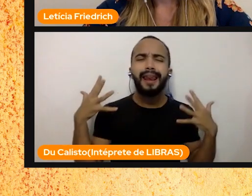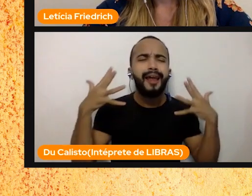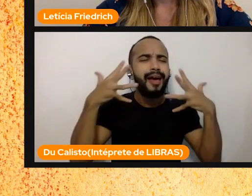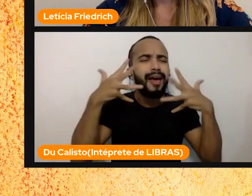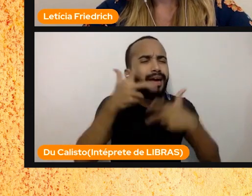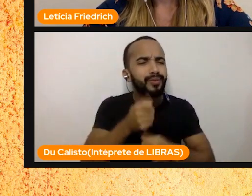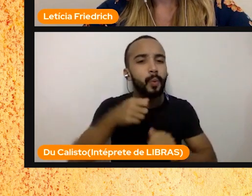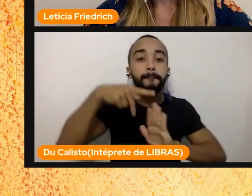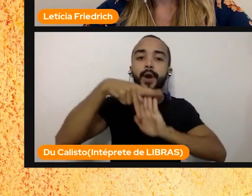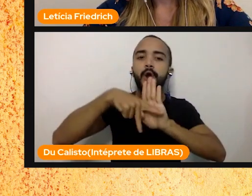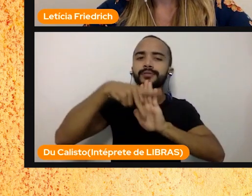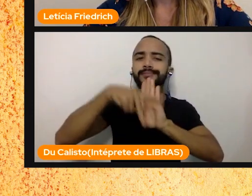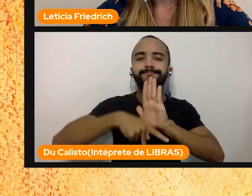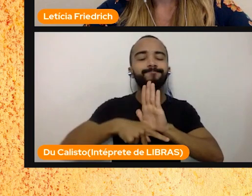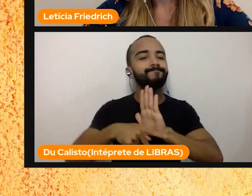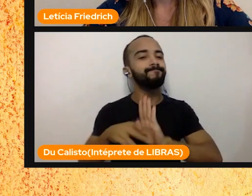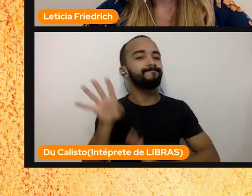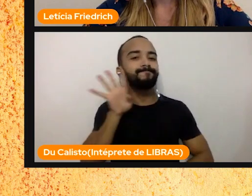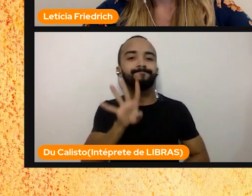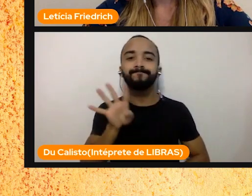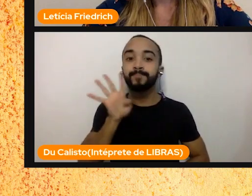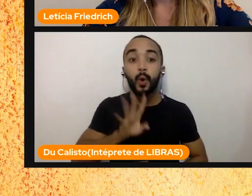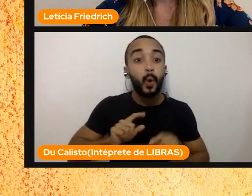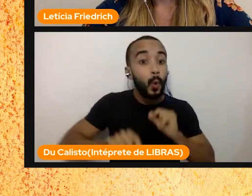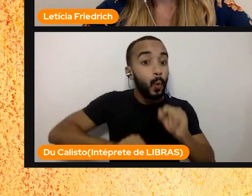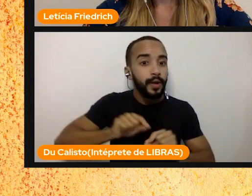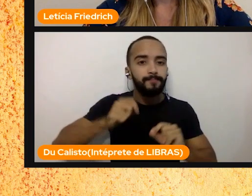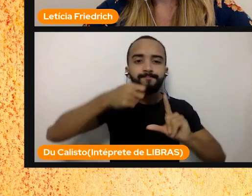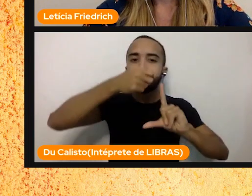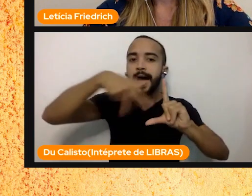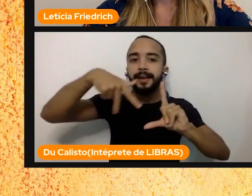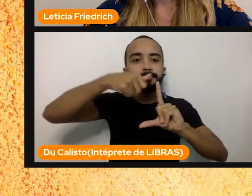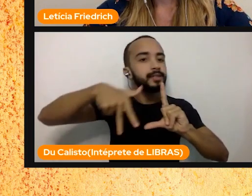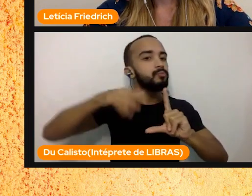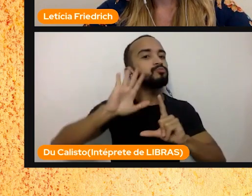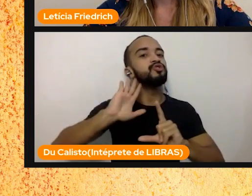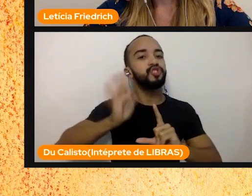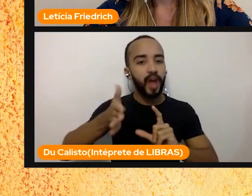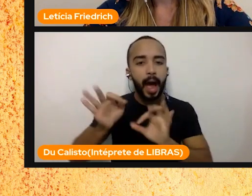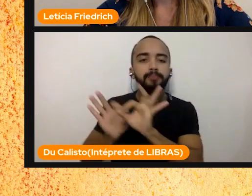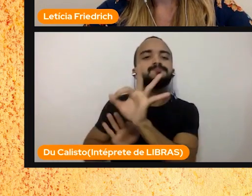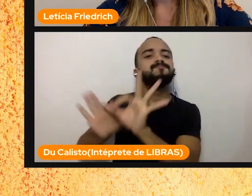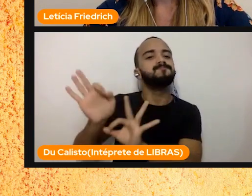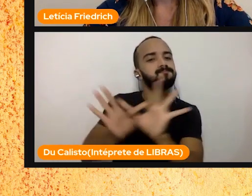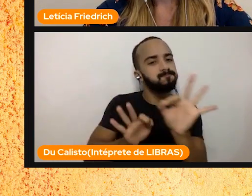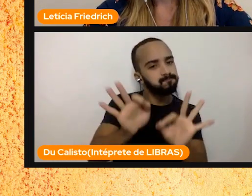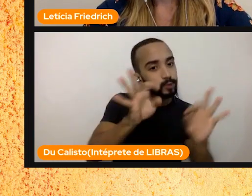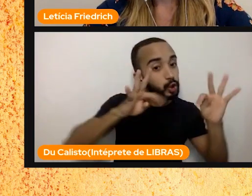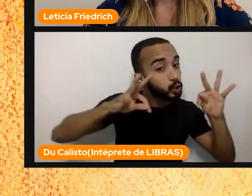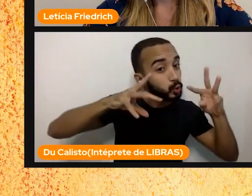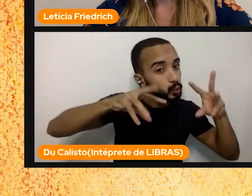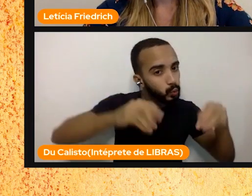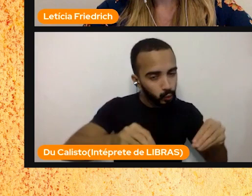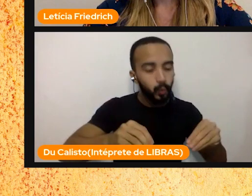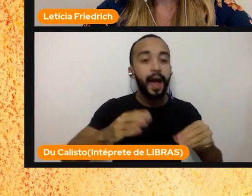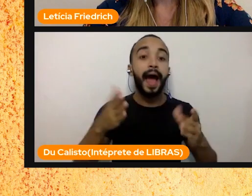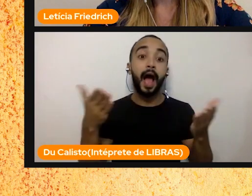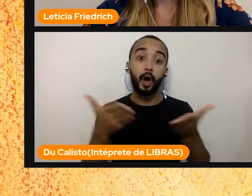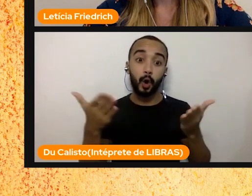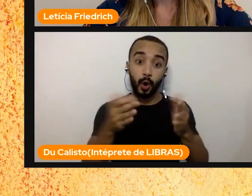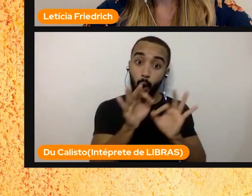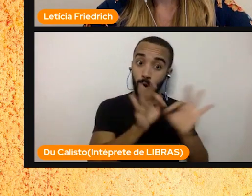muito bacana. O filme já está, a parte de animação já está toda pronta, a gente atualmente está na fase de pós-produção, né, e a gente tem